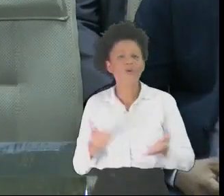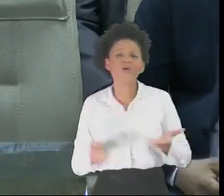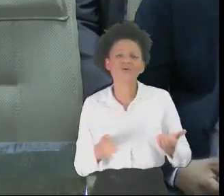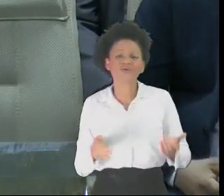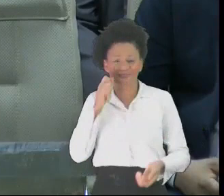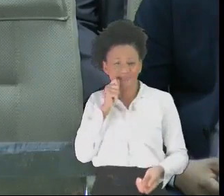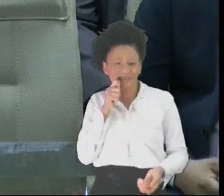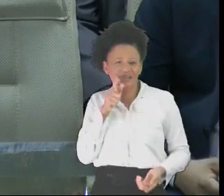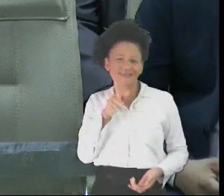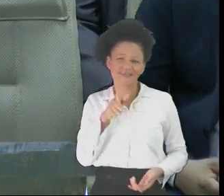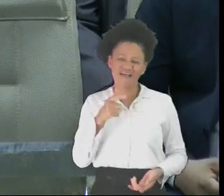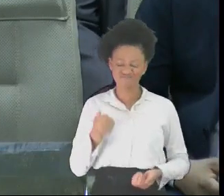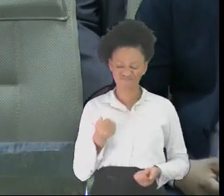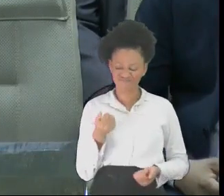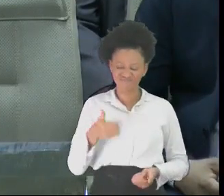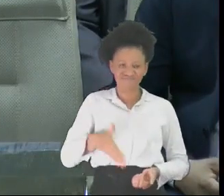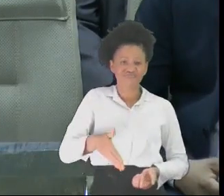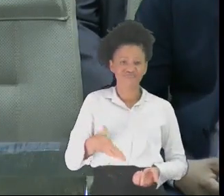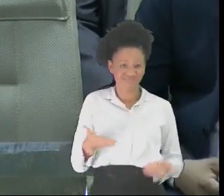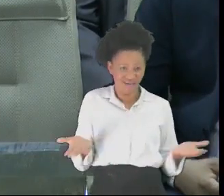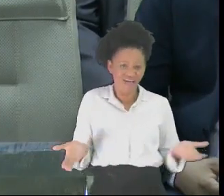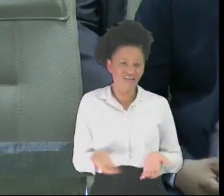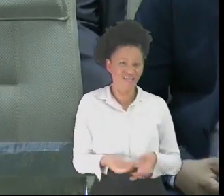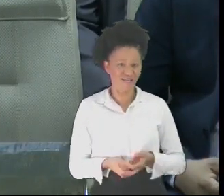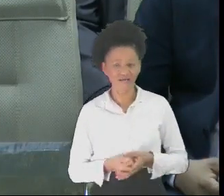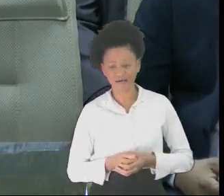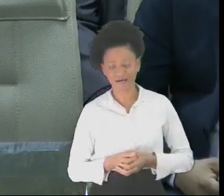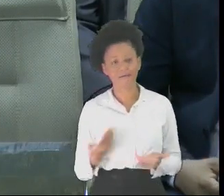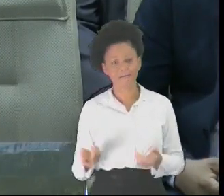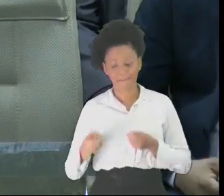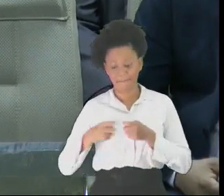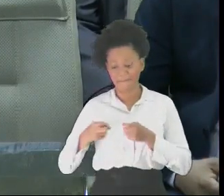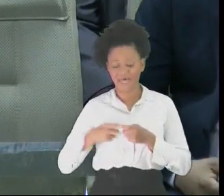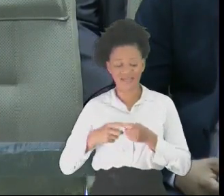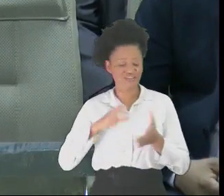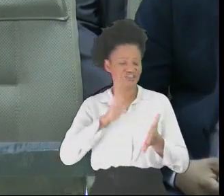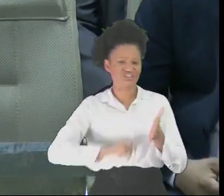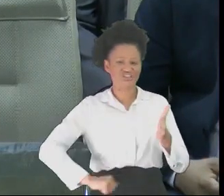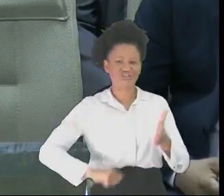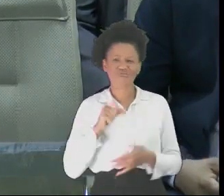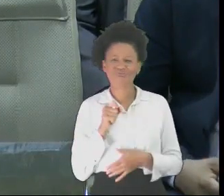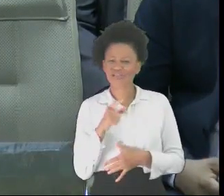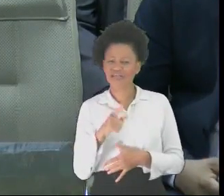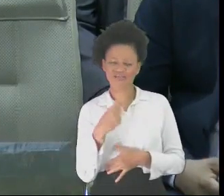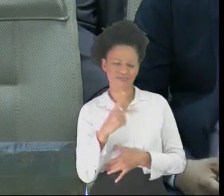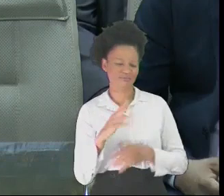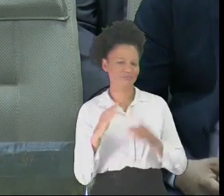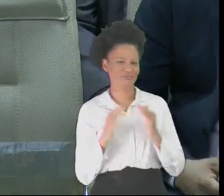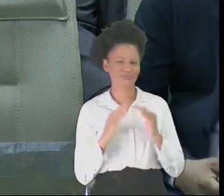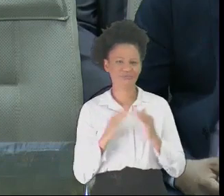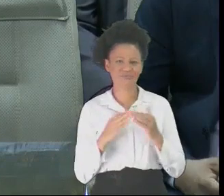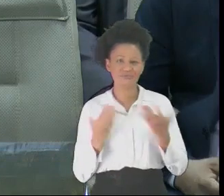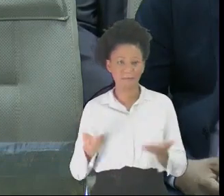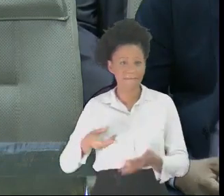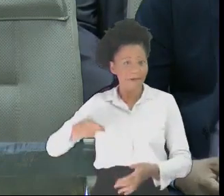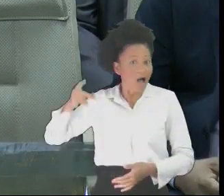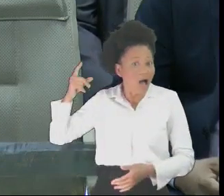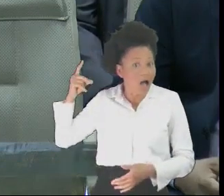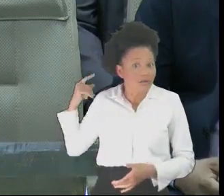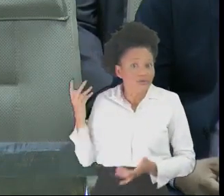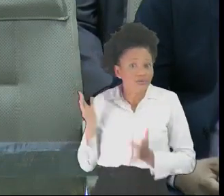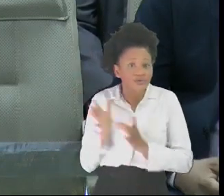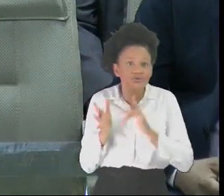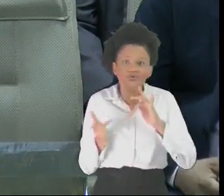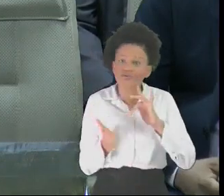desprezado. Hoje o sal, o médico diz, tira o sal da sua casa. Mas no tempo de Jesus, o sal